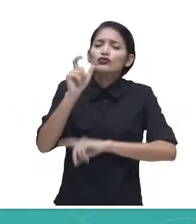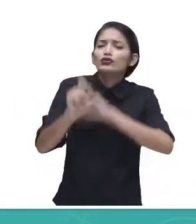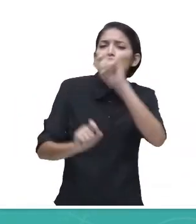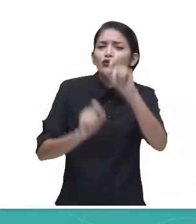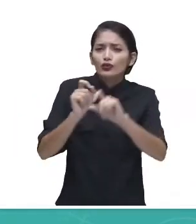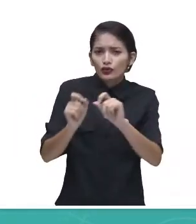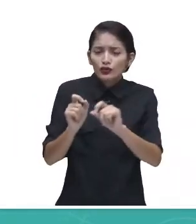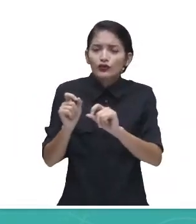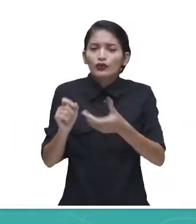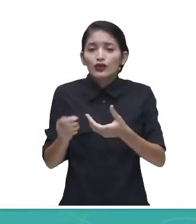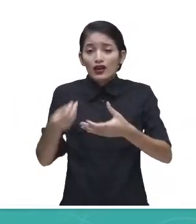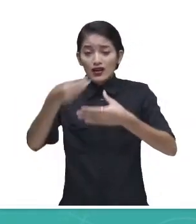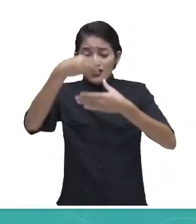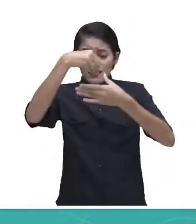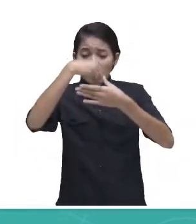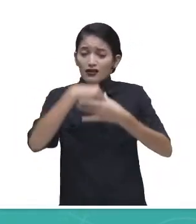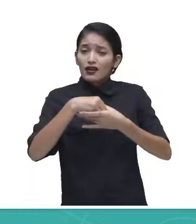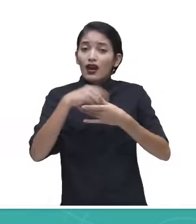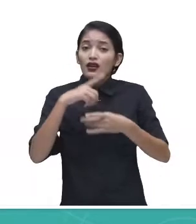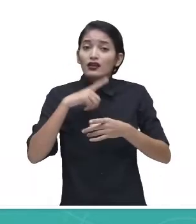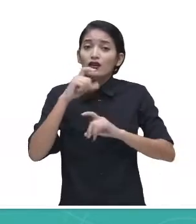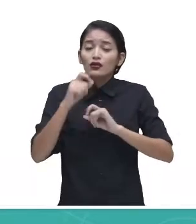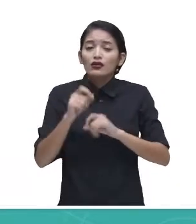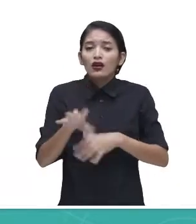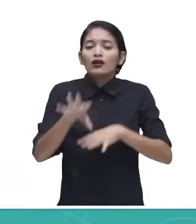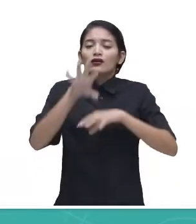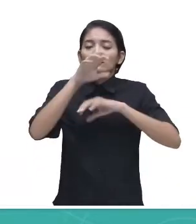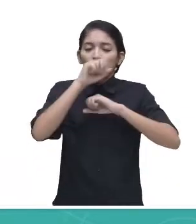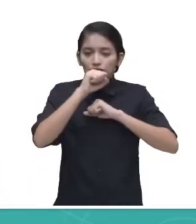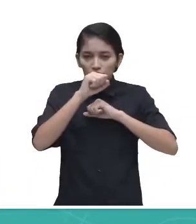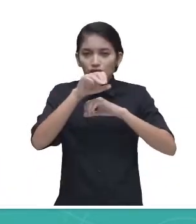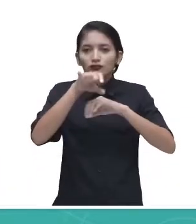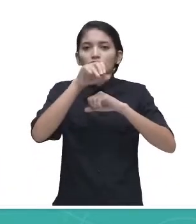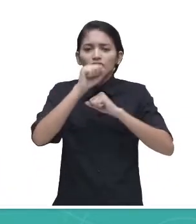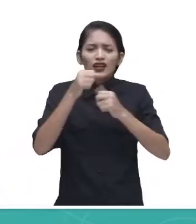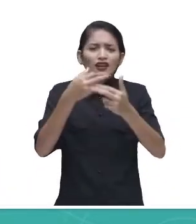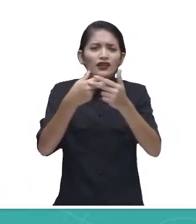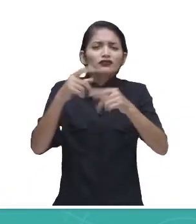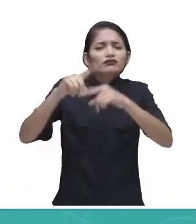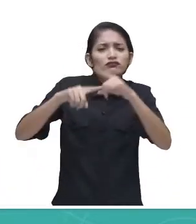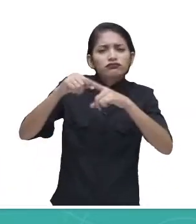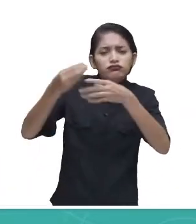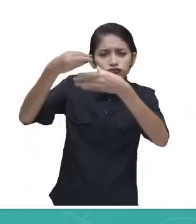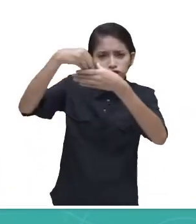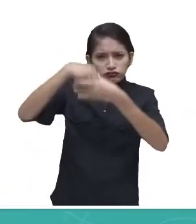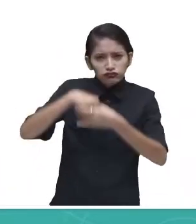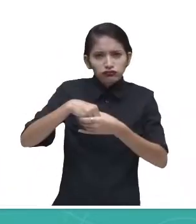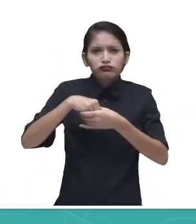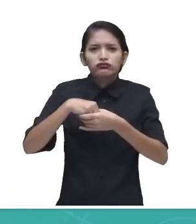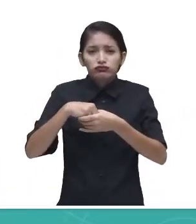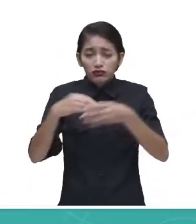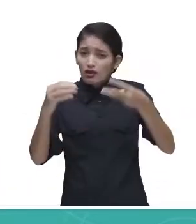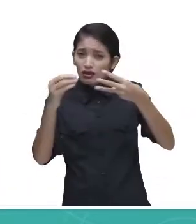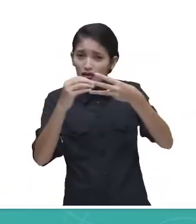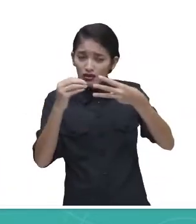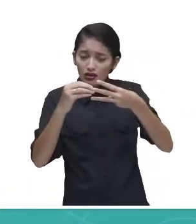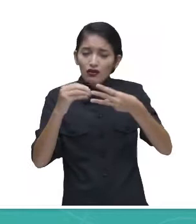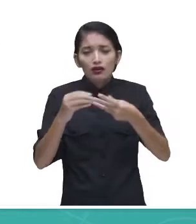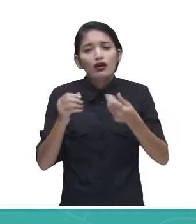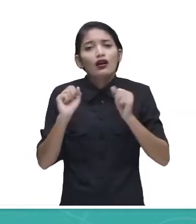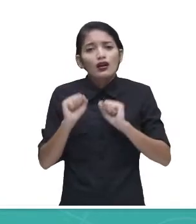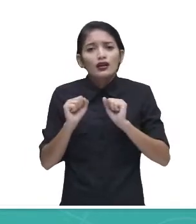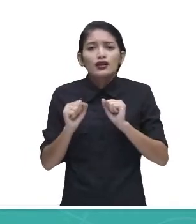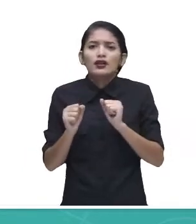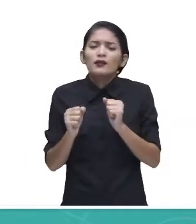que o meio interno tenha oxigênio e nutrientes necessários à célula e que